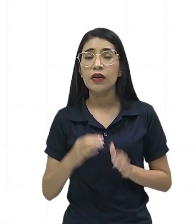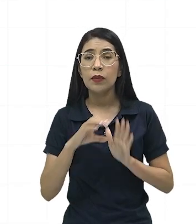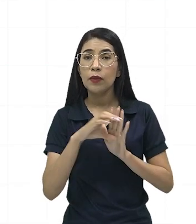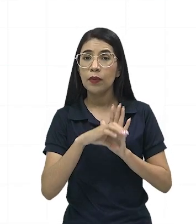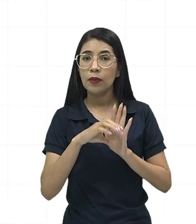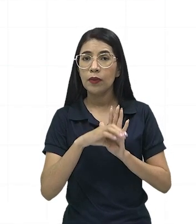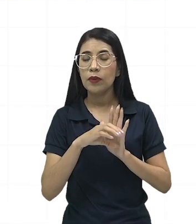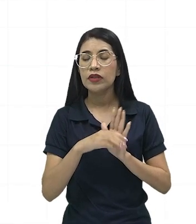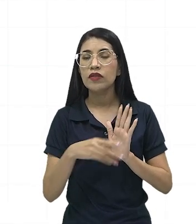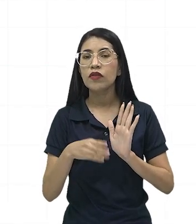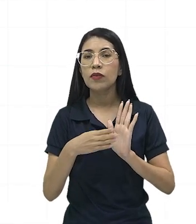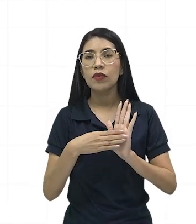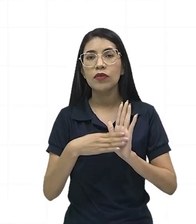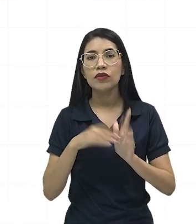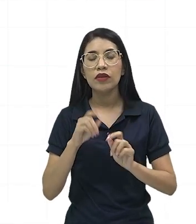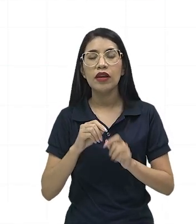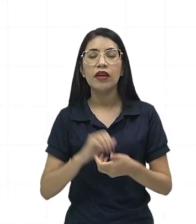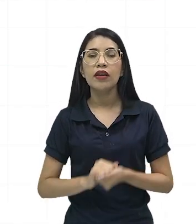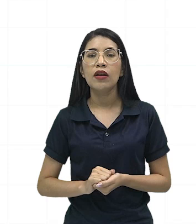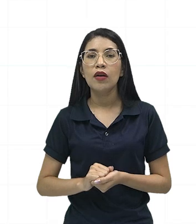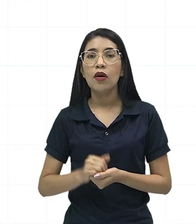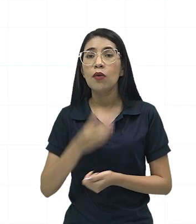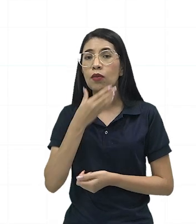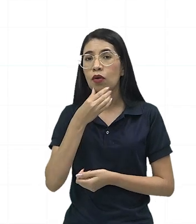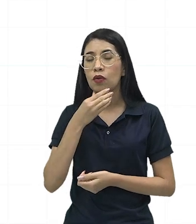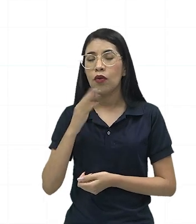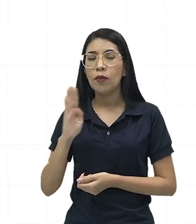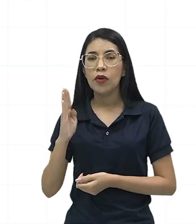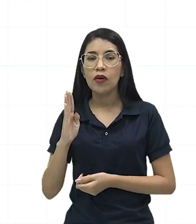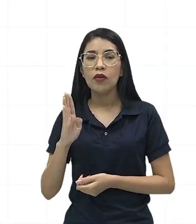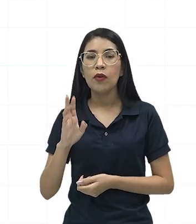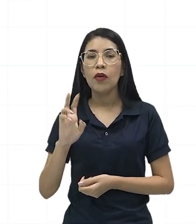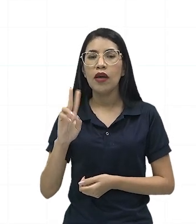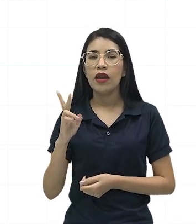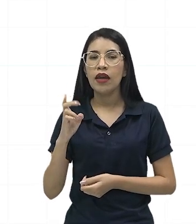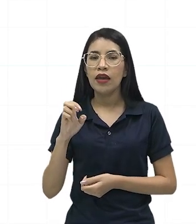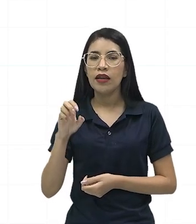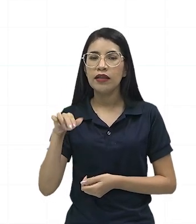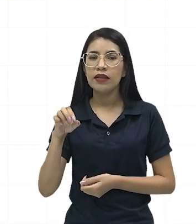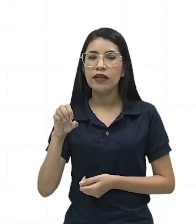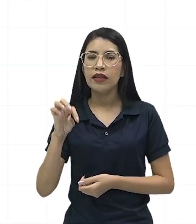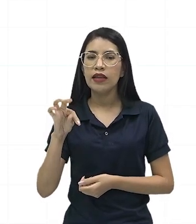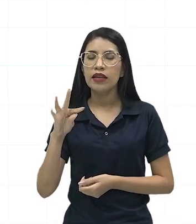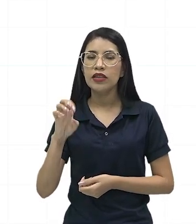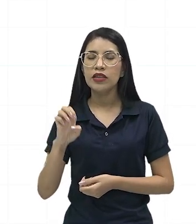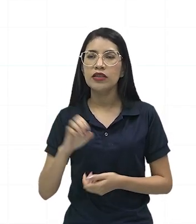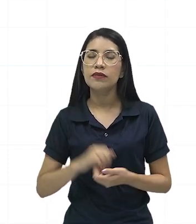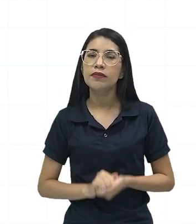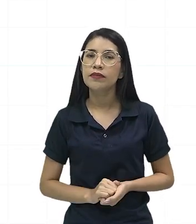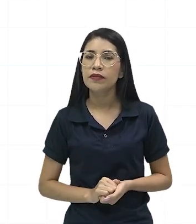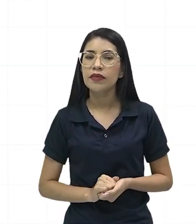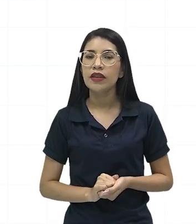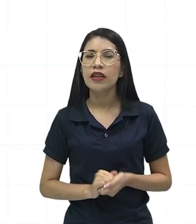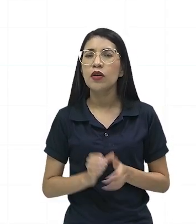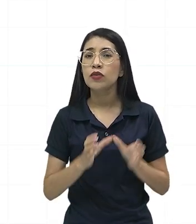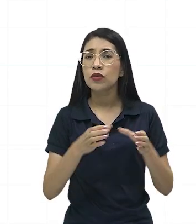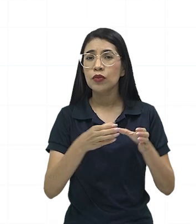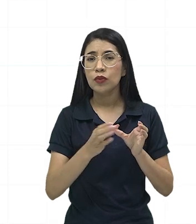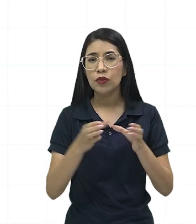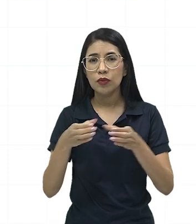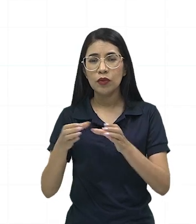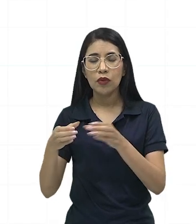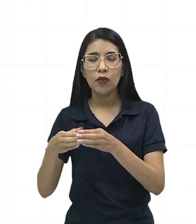foi proposto por um biólogo chamado Ernst Mayr. E ele diz o seguinte: espécies são grupos de